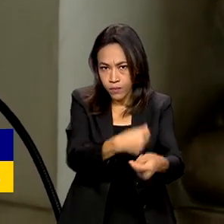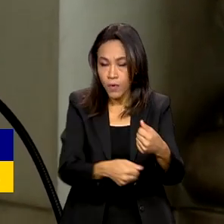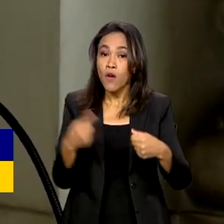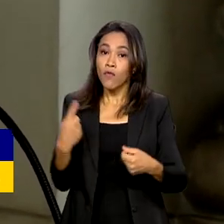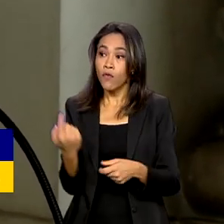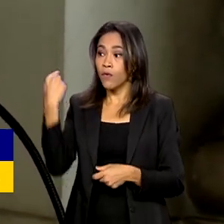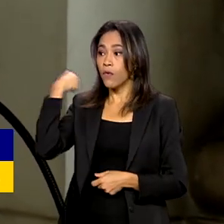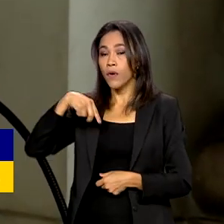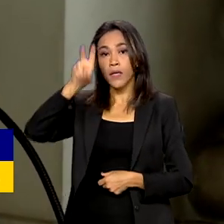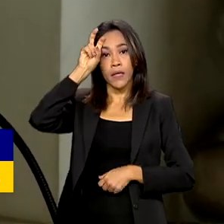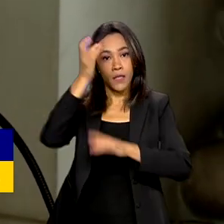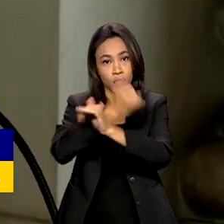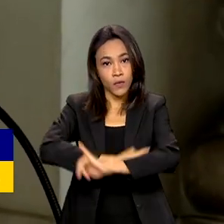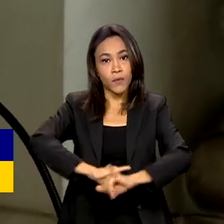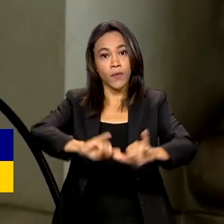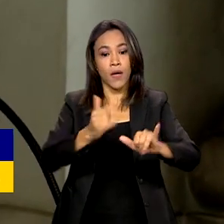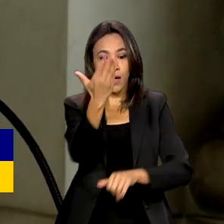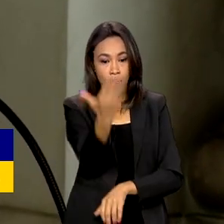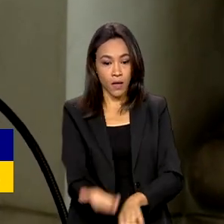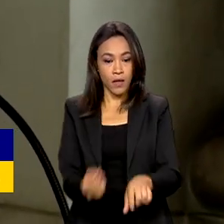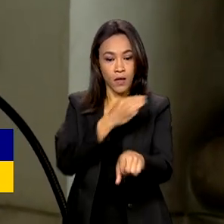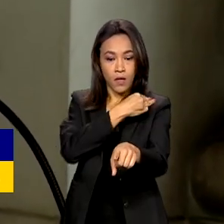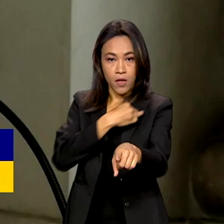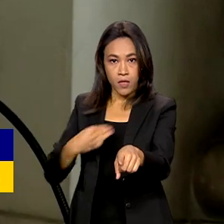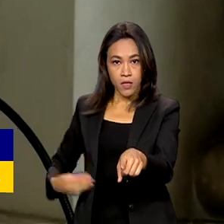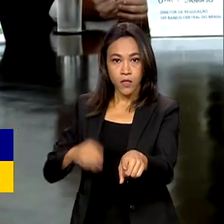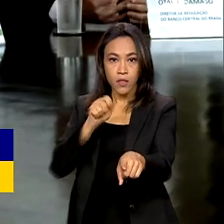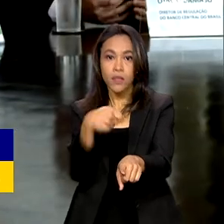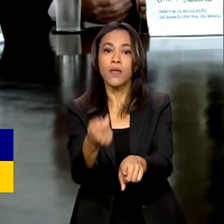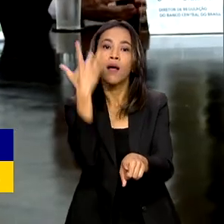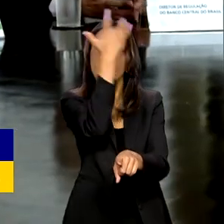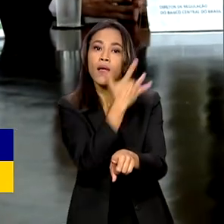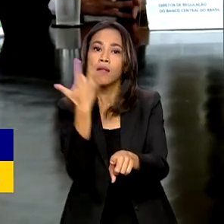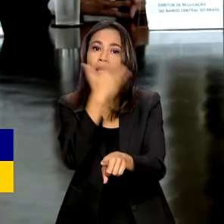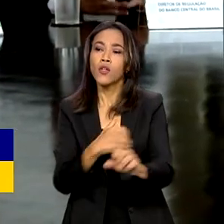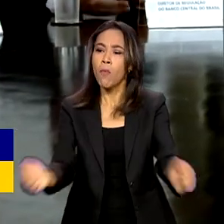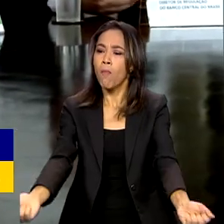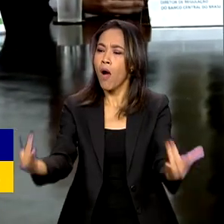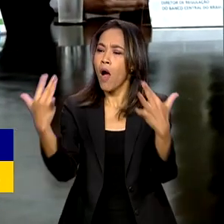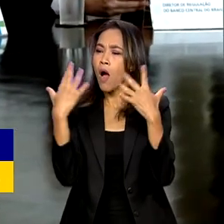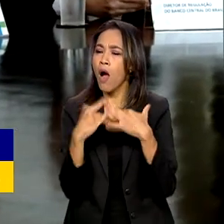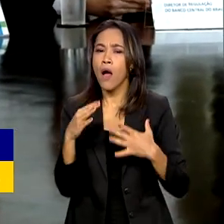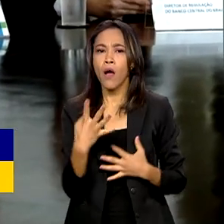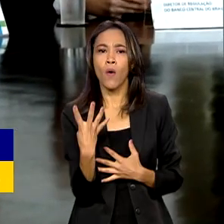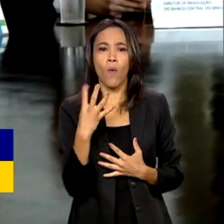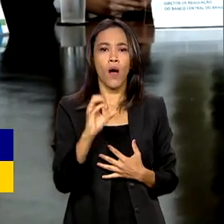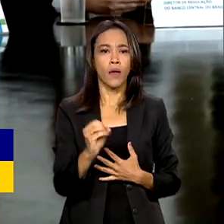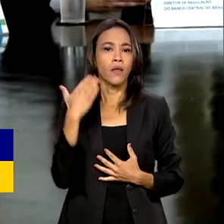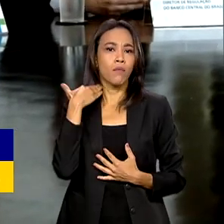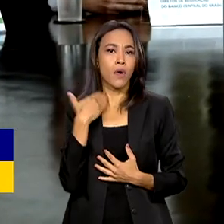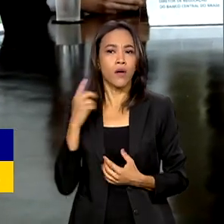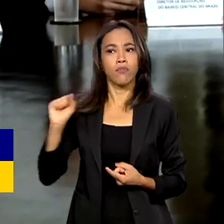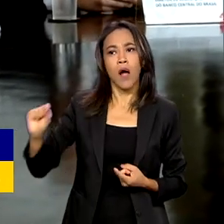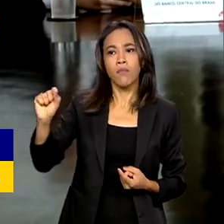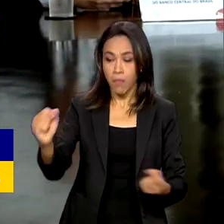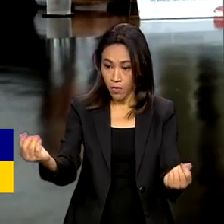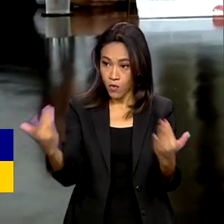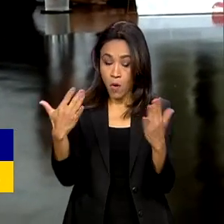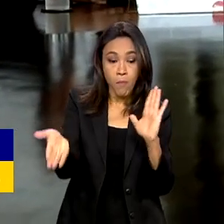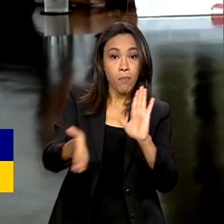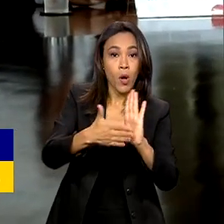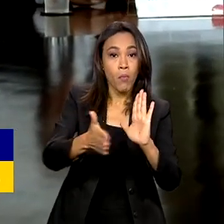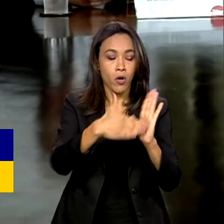Janeiro pelo ministro da Fazenda, Fernando Haddad. O governo reuniu 40 entidades financeiras que apresentaram propostas